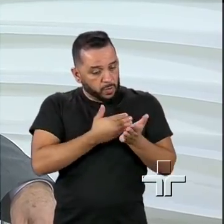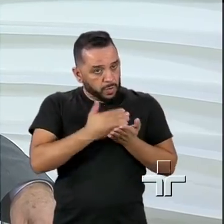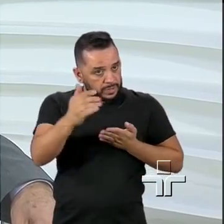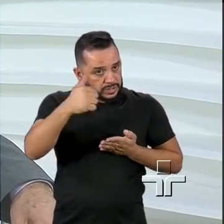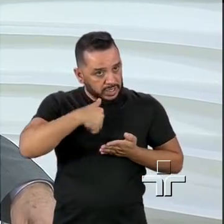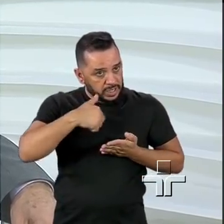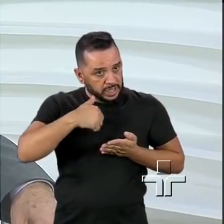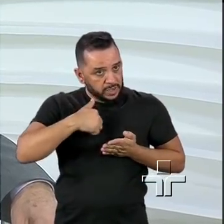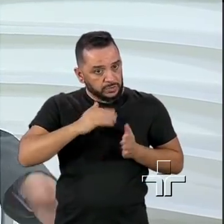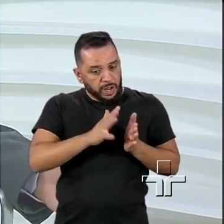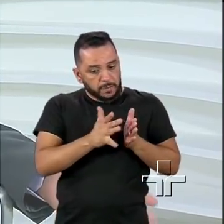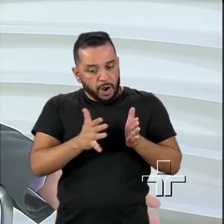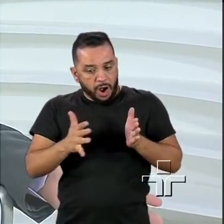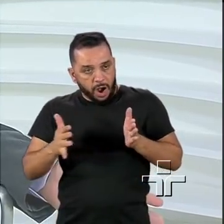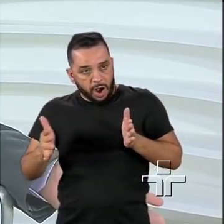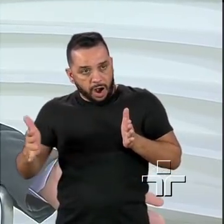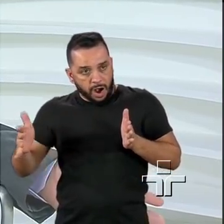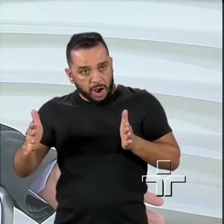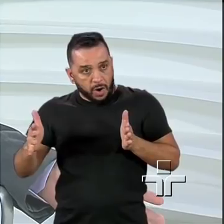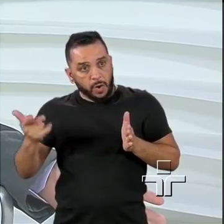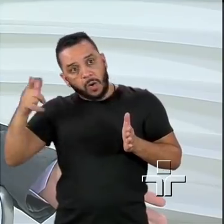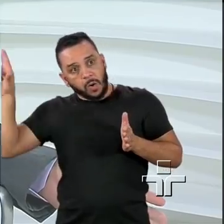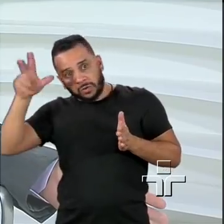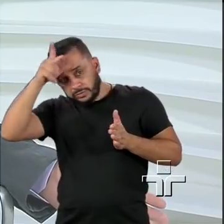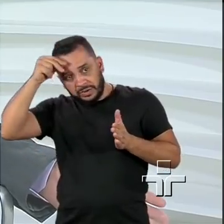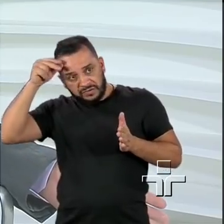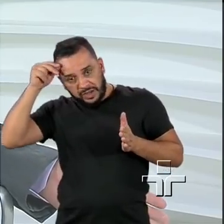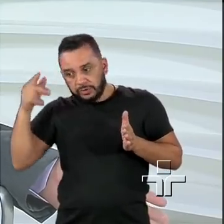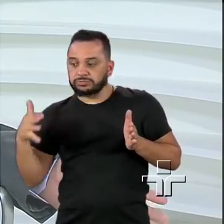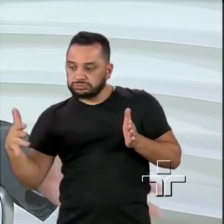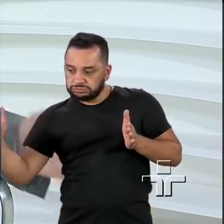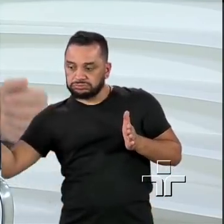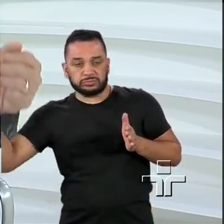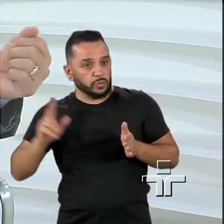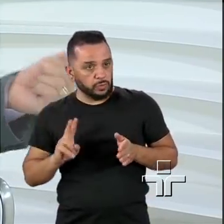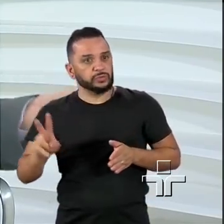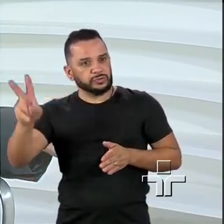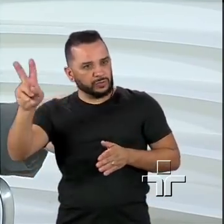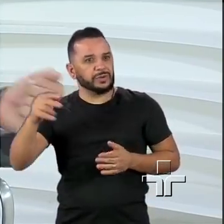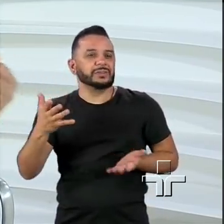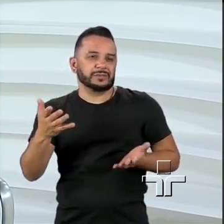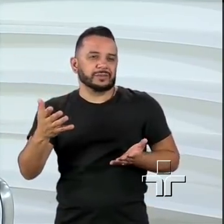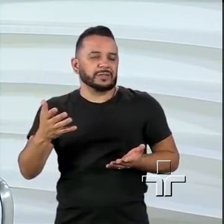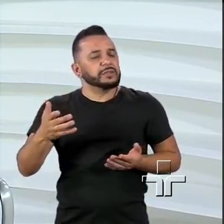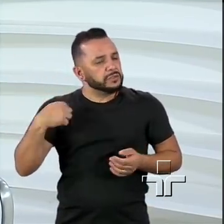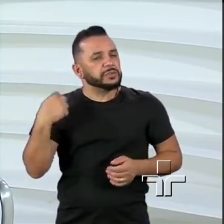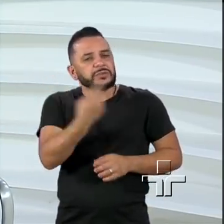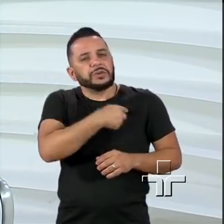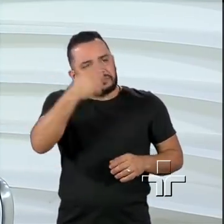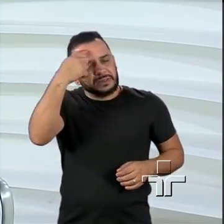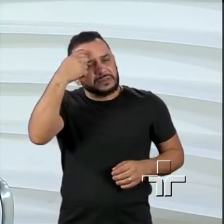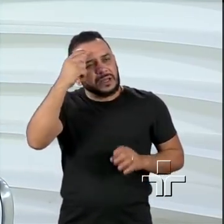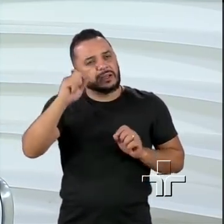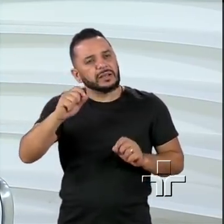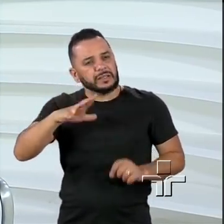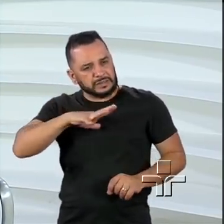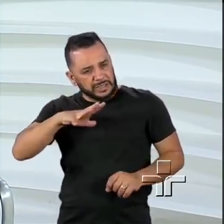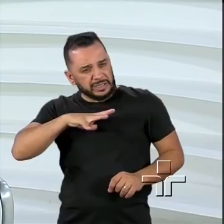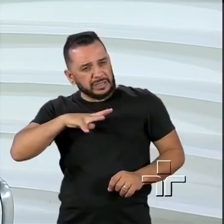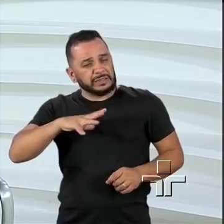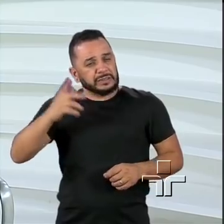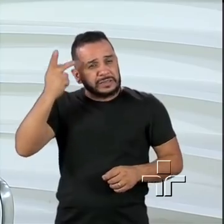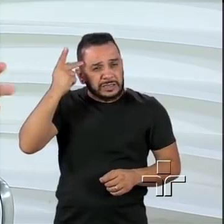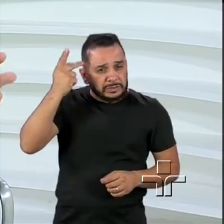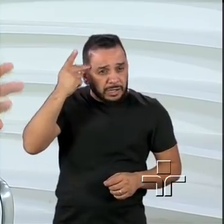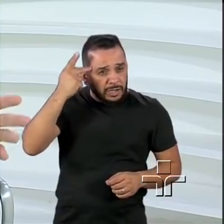planejamento de longo prazo da cidade. Tanto é que vocês acompanhavam os PPAs que nós discutimos, e é aqui que nós temos que pensar o Estado de São Paulo. Ou seja,